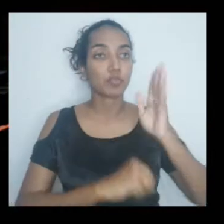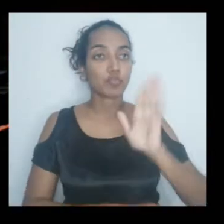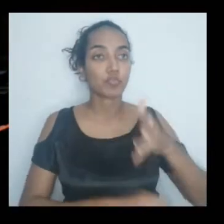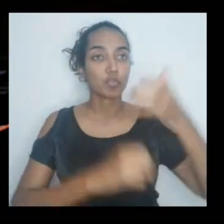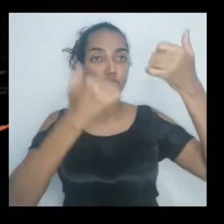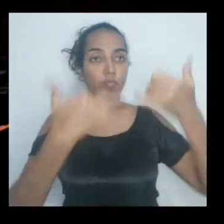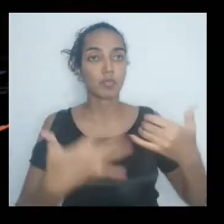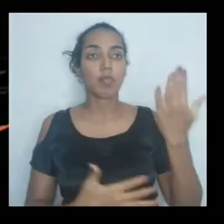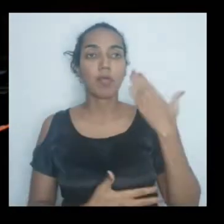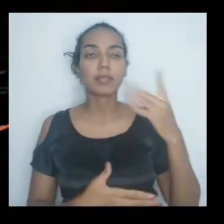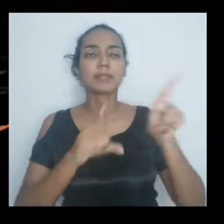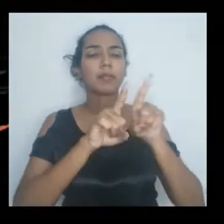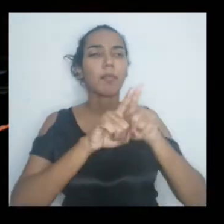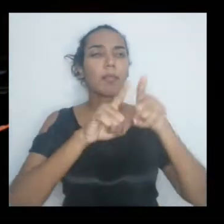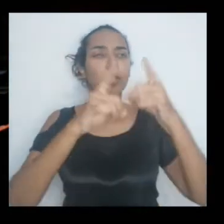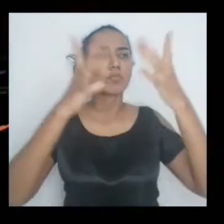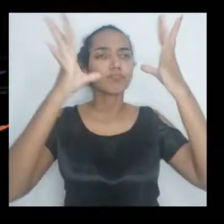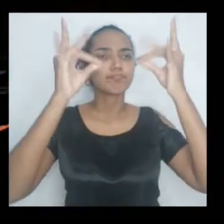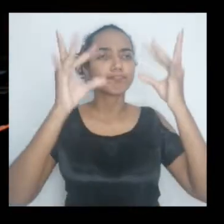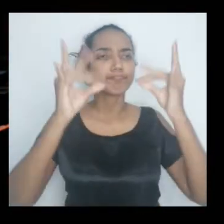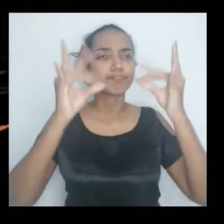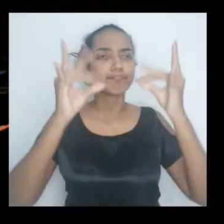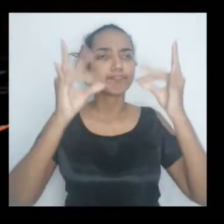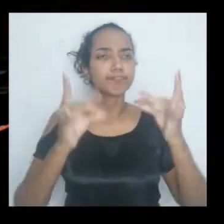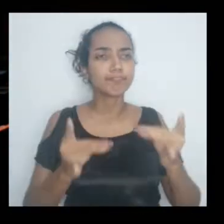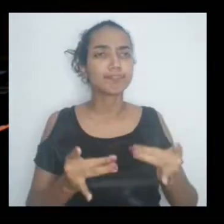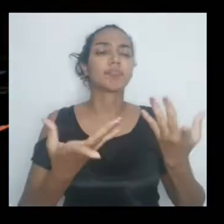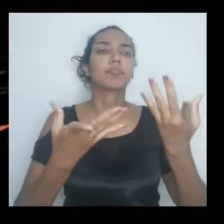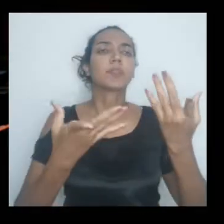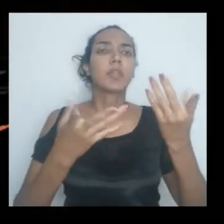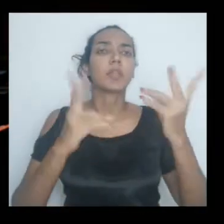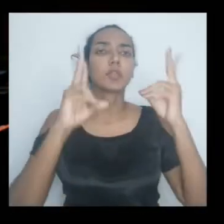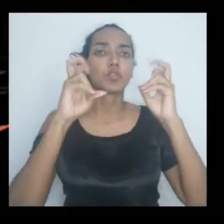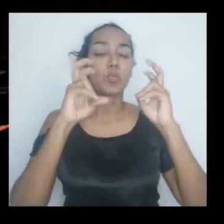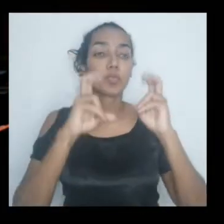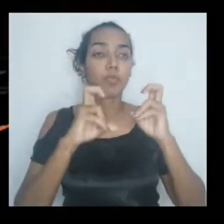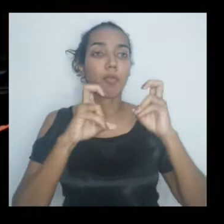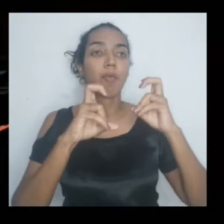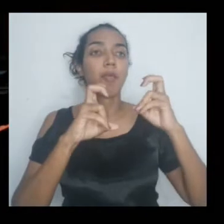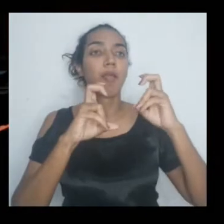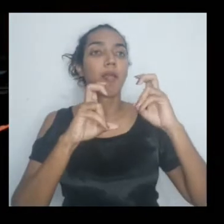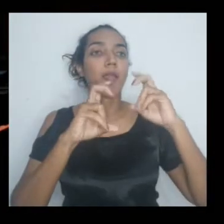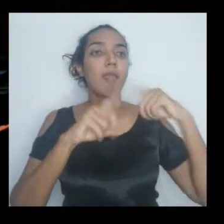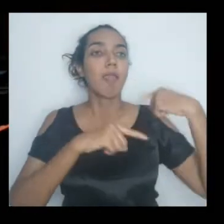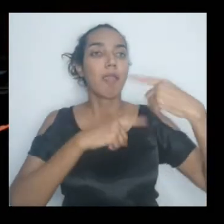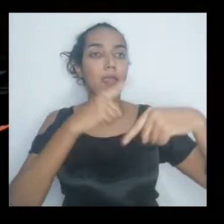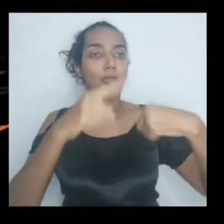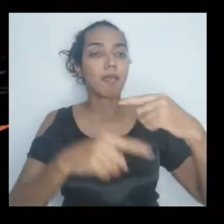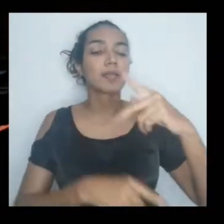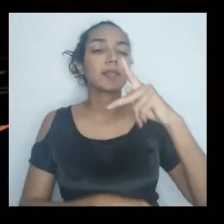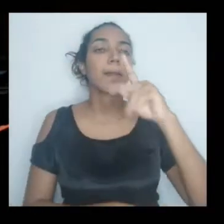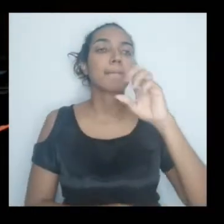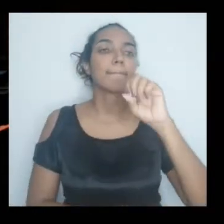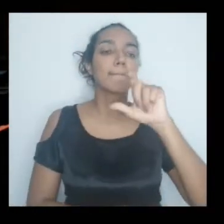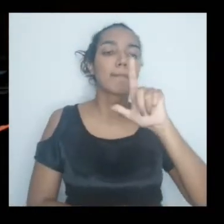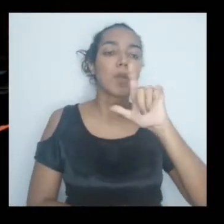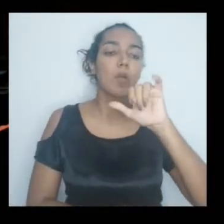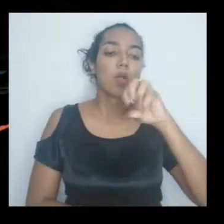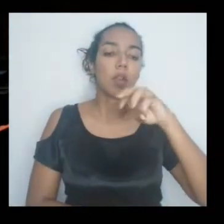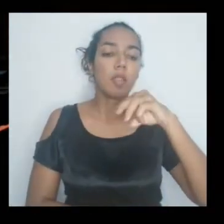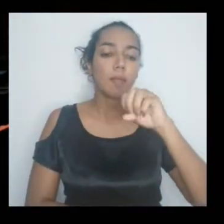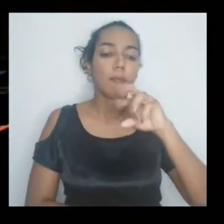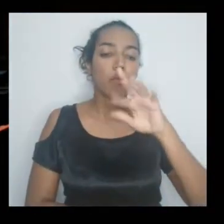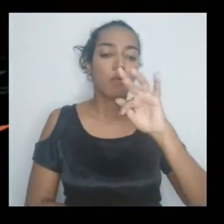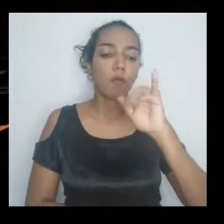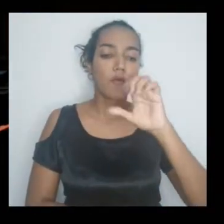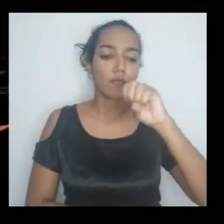detalhes a mais sobre herança e polimorfismo em Java. E esses detalhes a gente vai passar utilizando, a gente vai mostrar